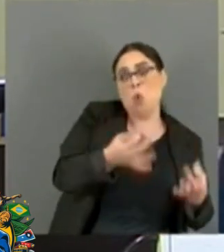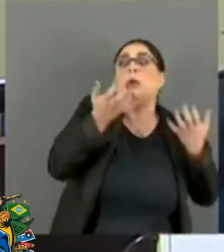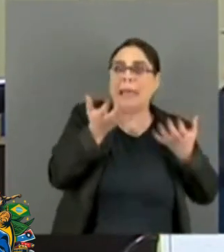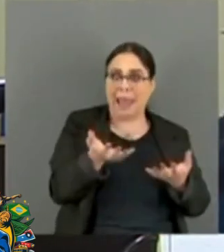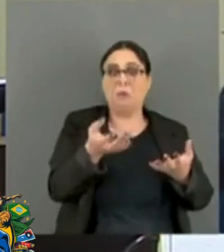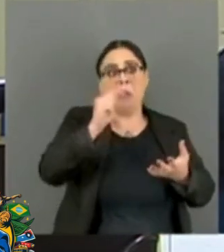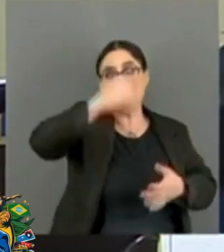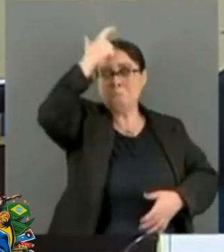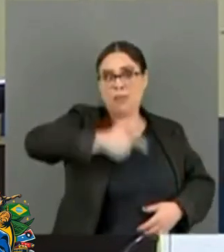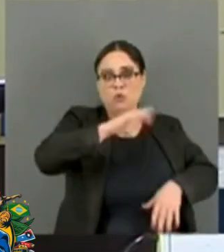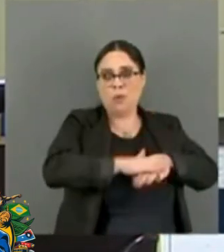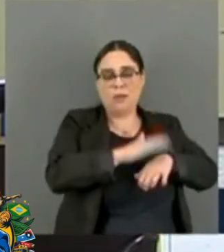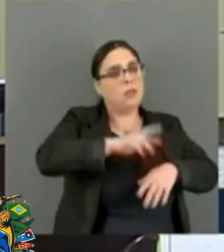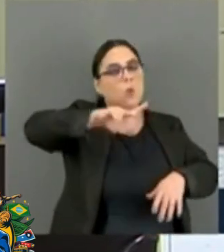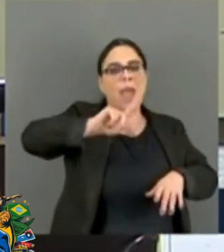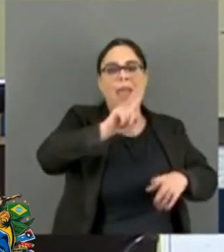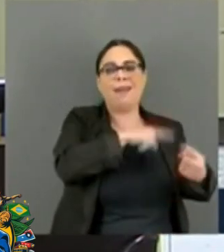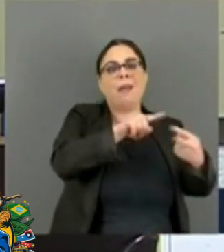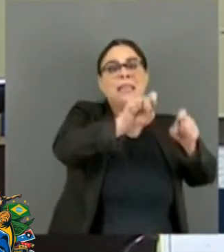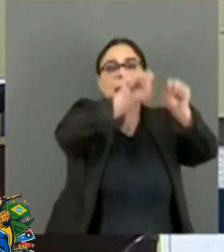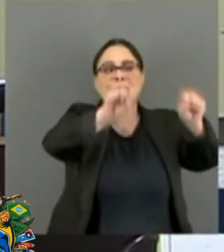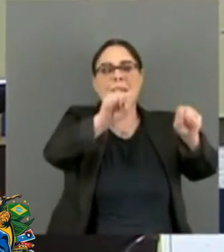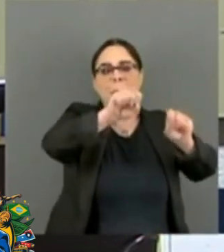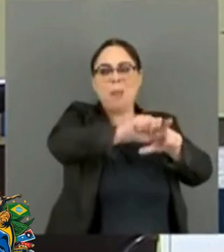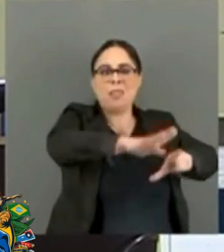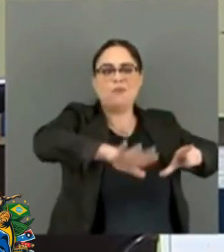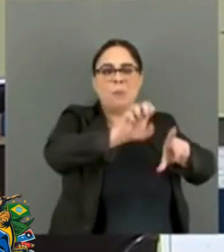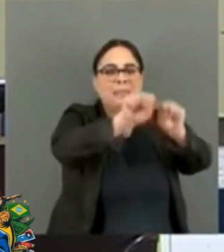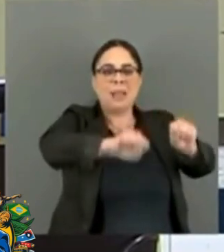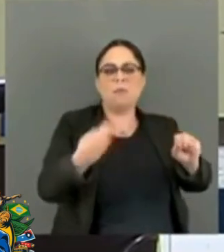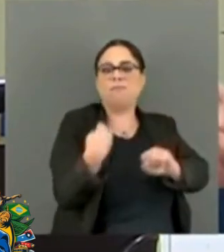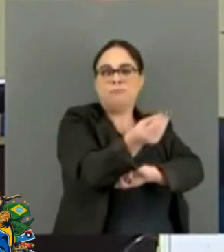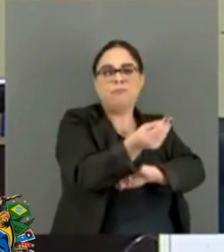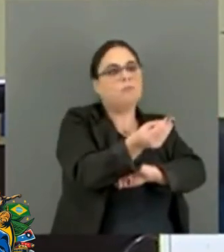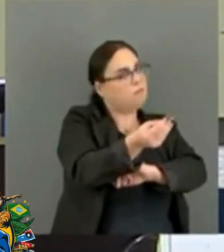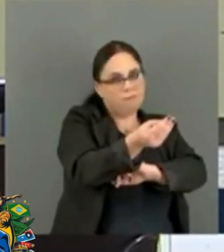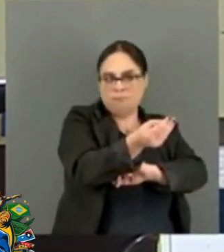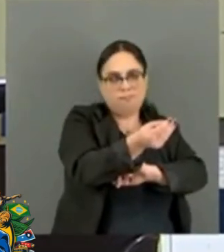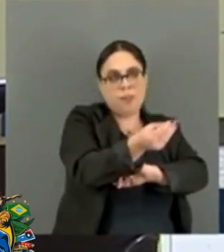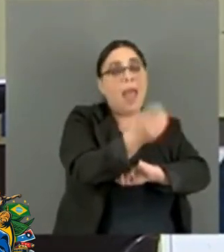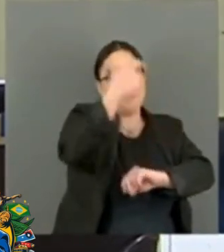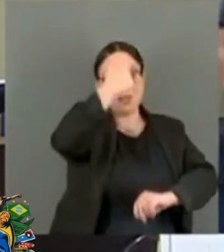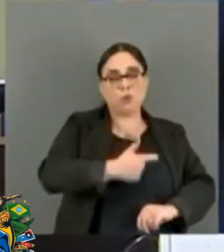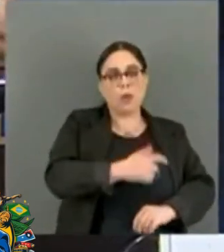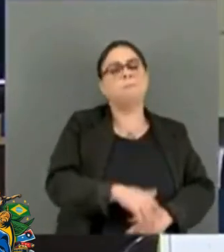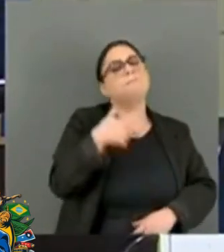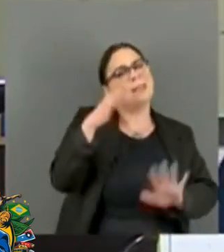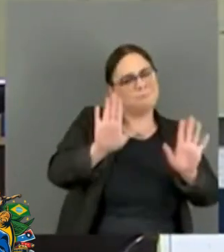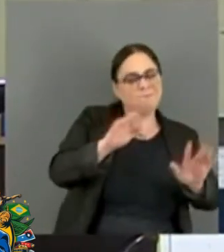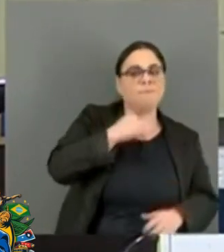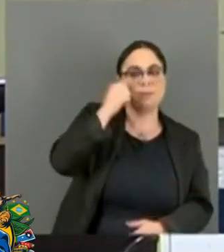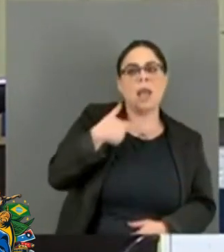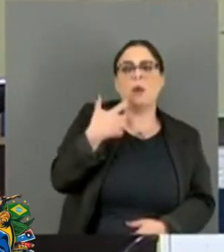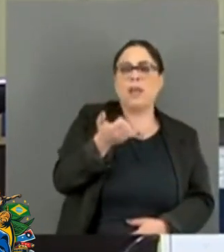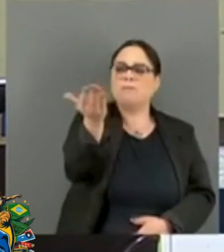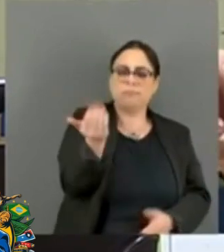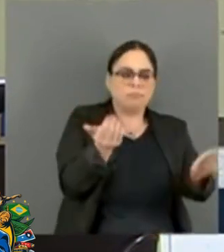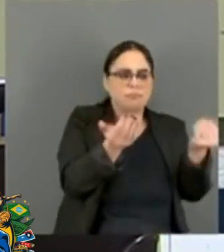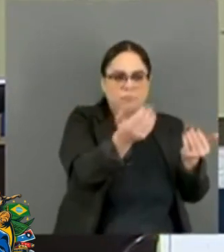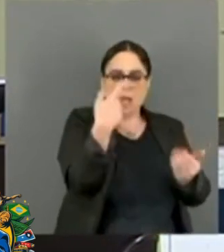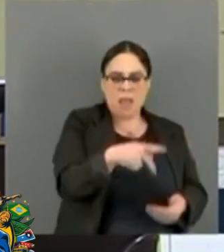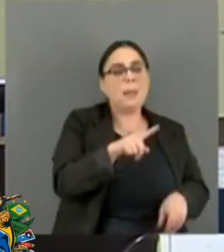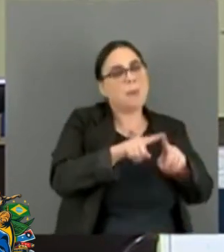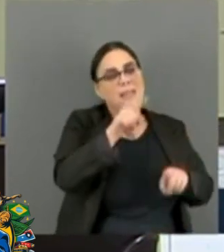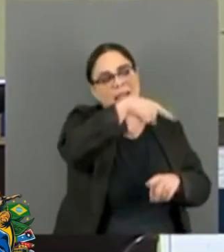assiste, e não a plataforma que tem que entregar o conteúdo. Não é a plataforma que tem que decidir. Entretanto, senador, eu gostaria muito de tê-los aqui, só